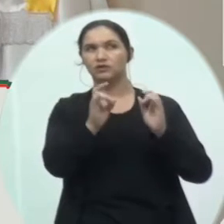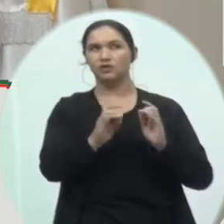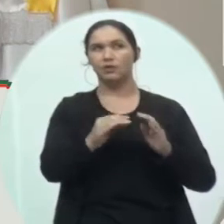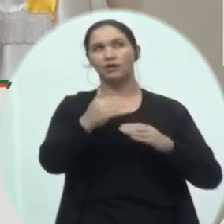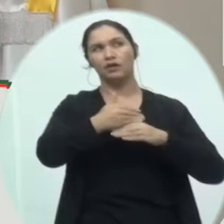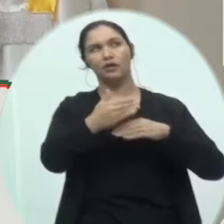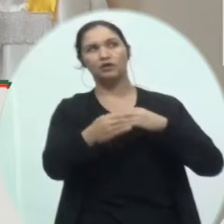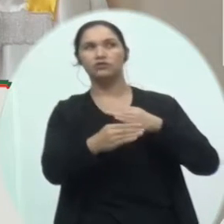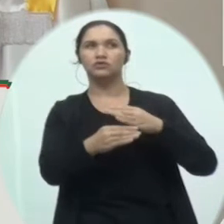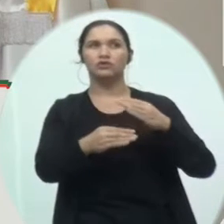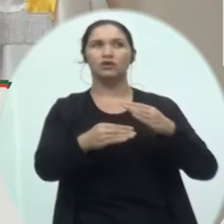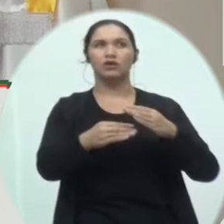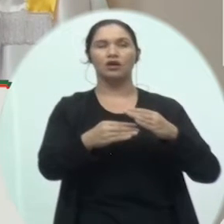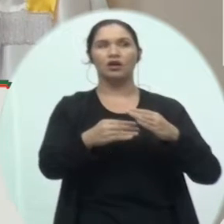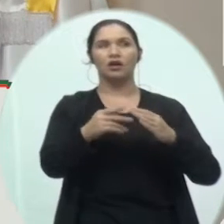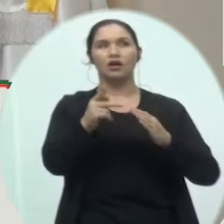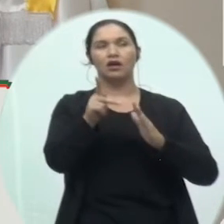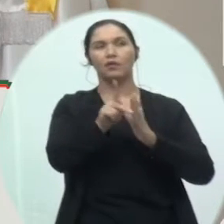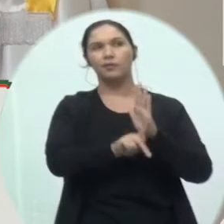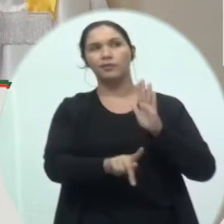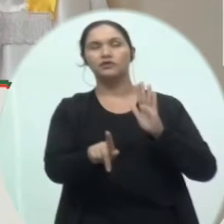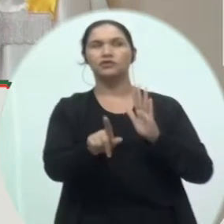reformas em pequenas...